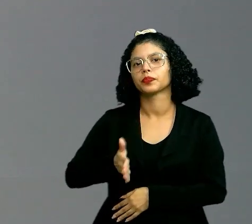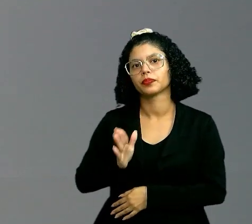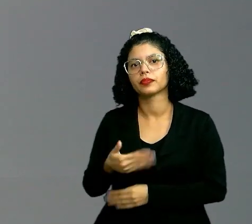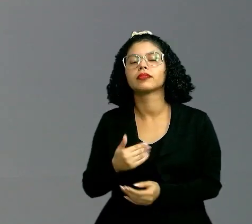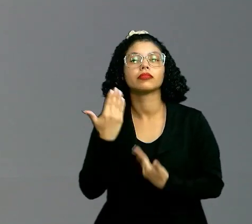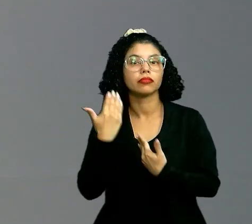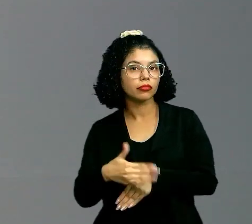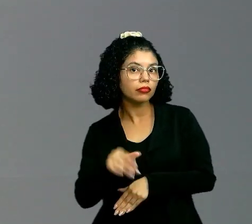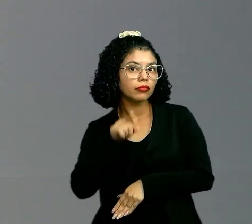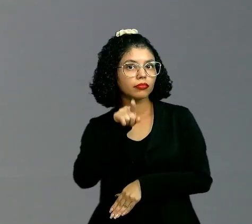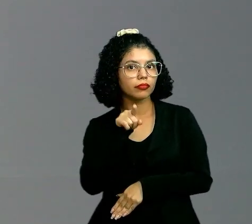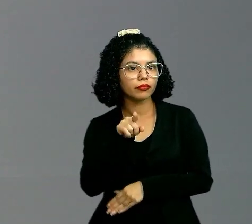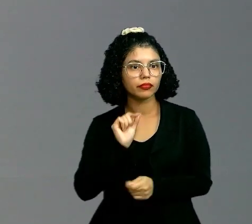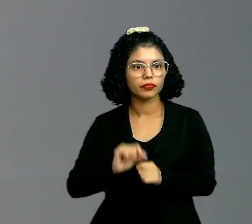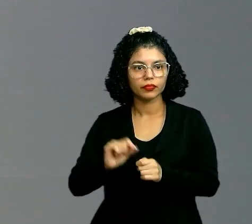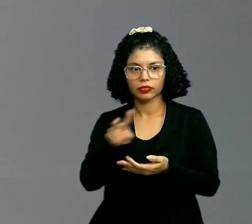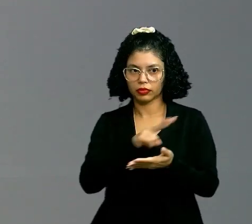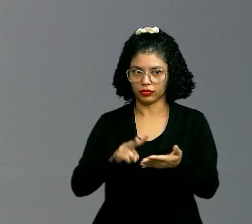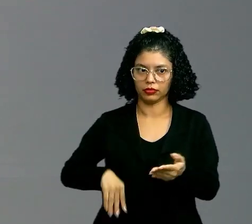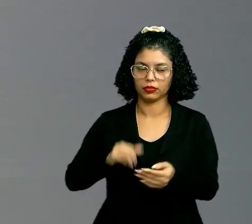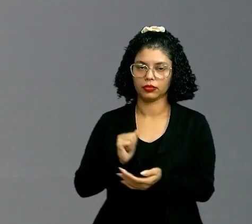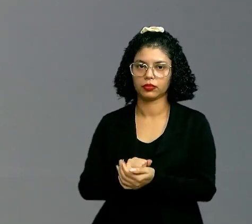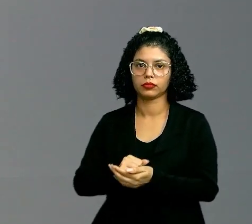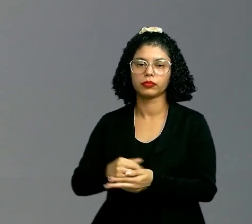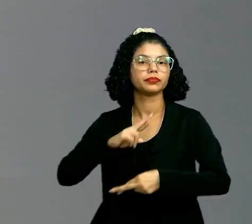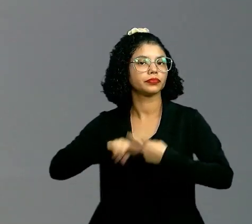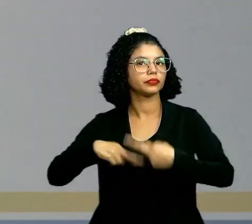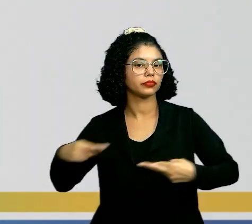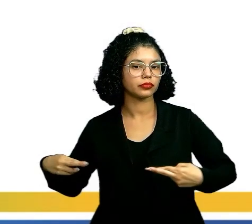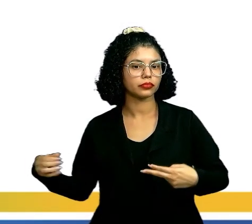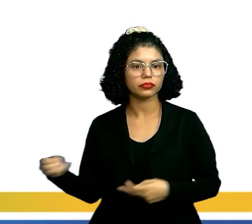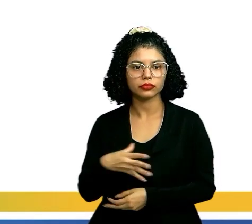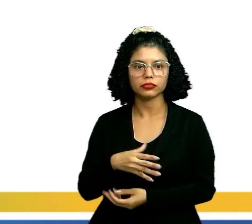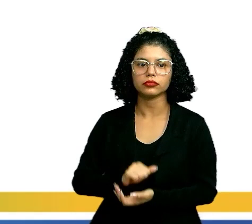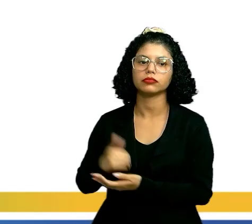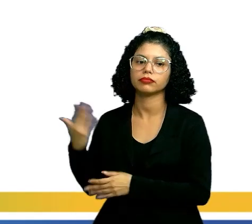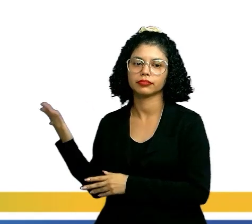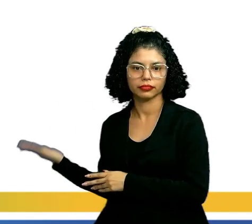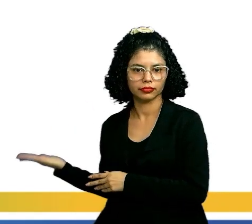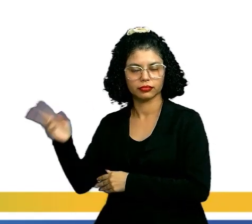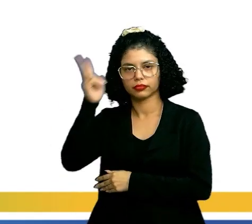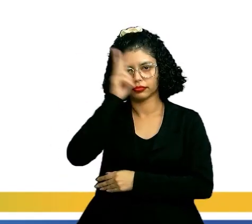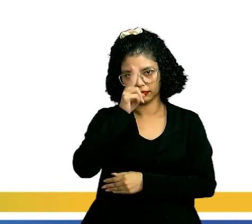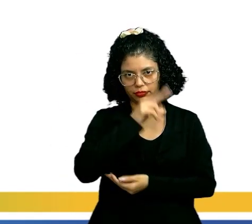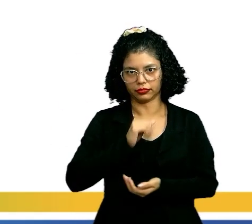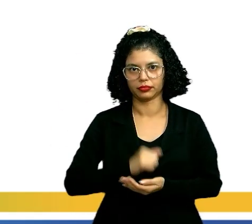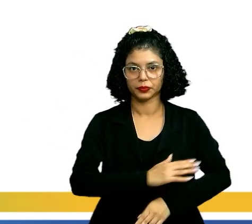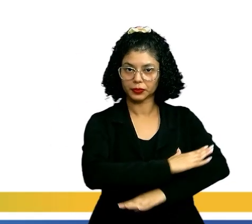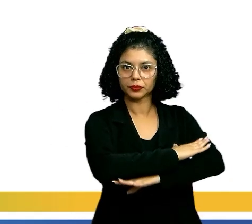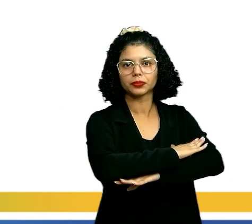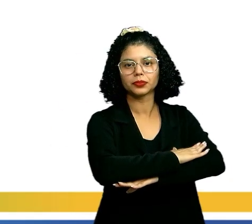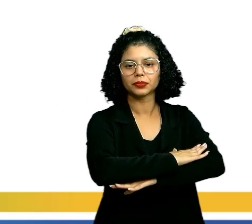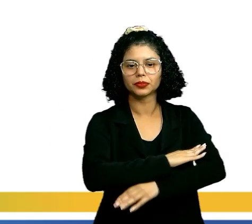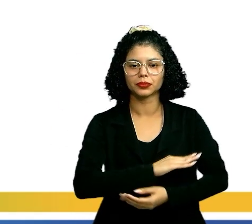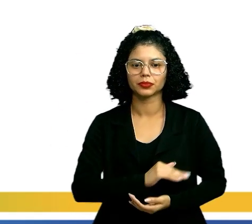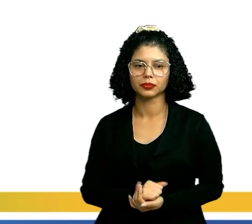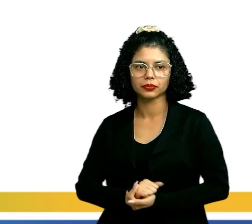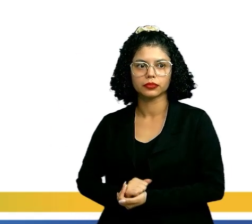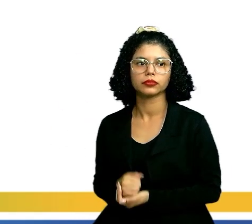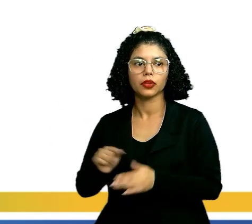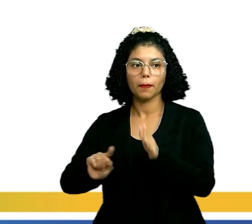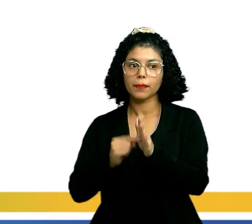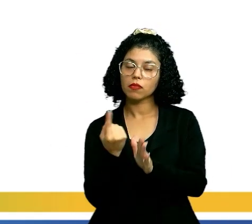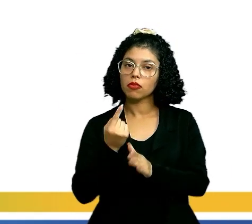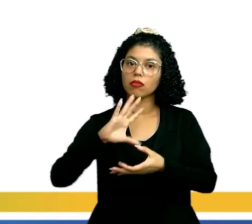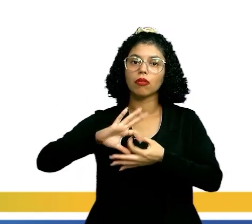hora da prova, quando você lê a palavra renascimento, renascentismo, você vai lembrar da Mona Lisa. Vamos lá. Primeiro,